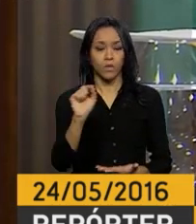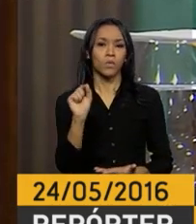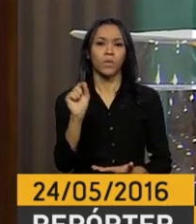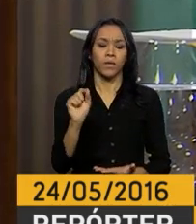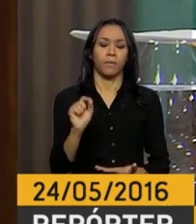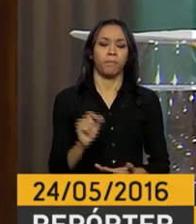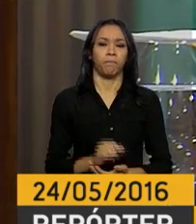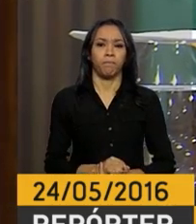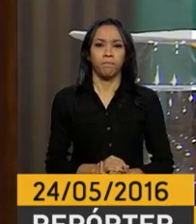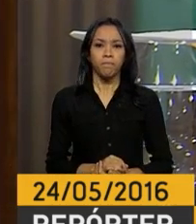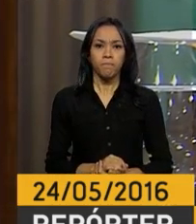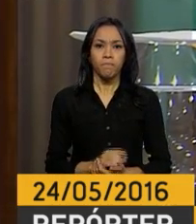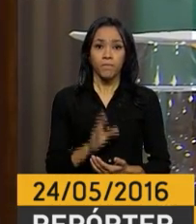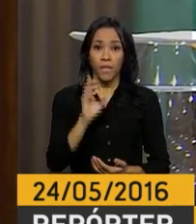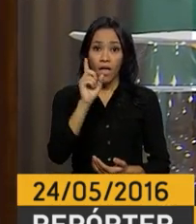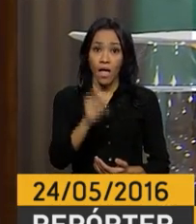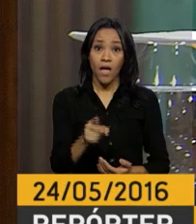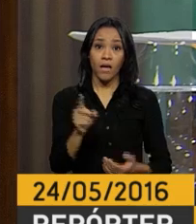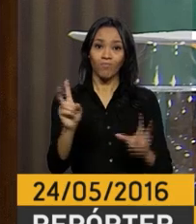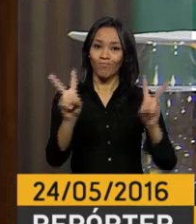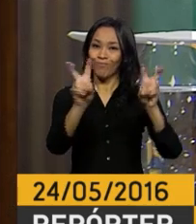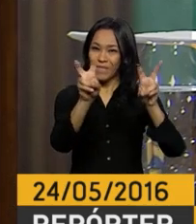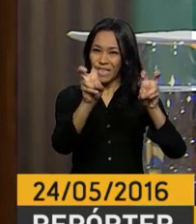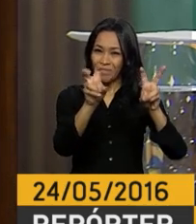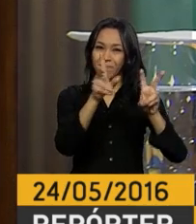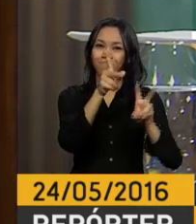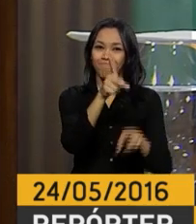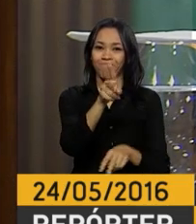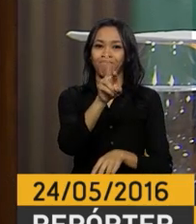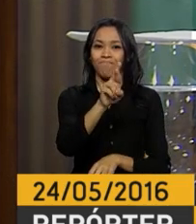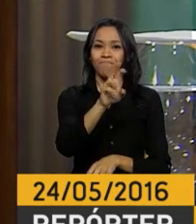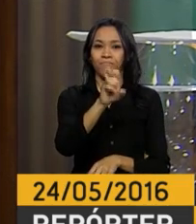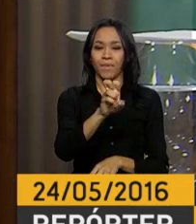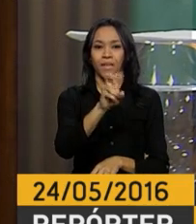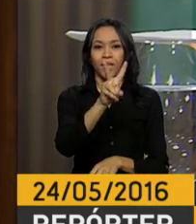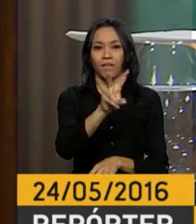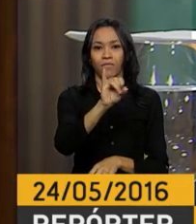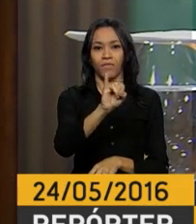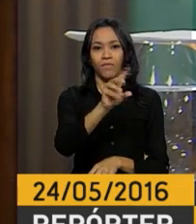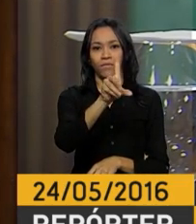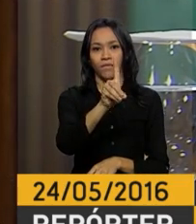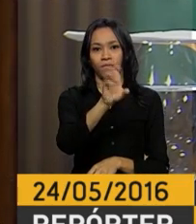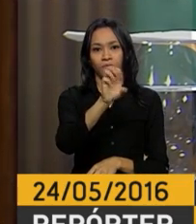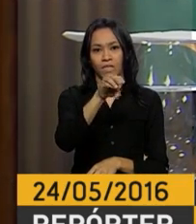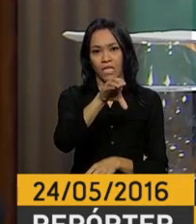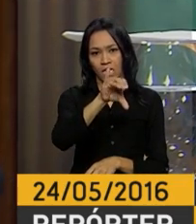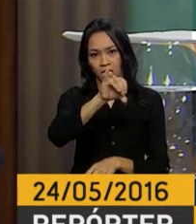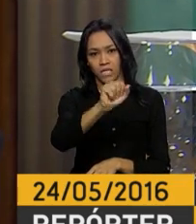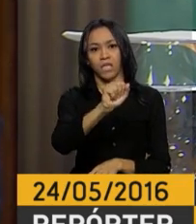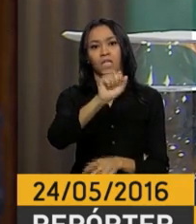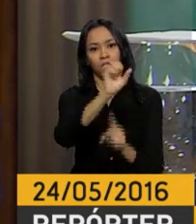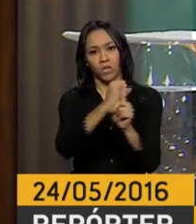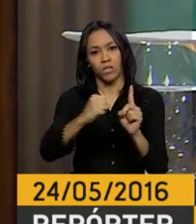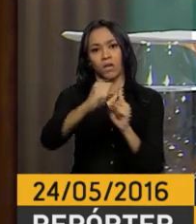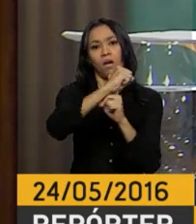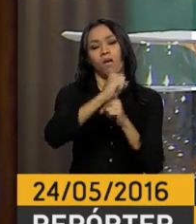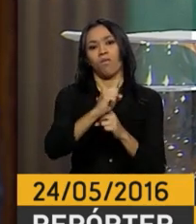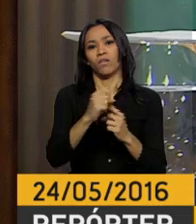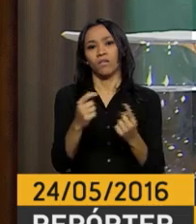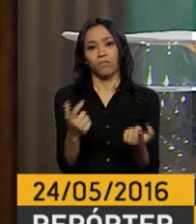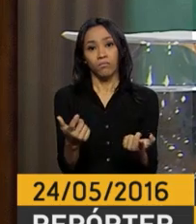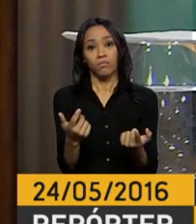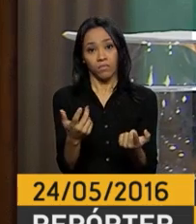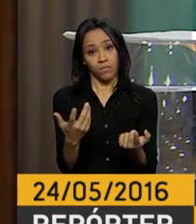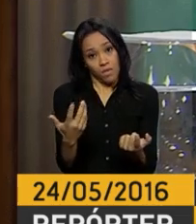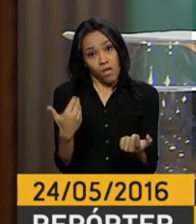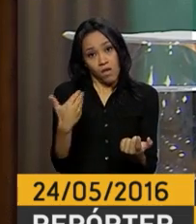quero tocar é a questão da previdência social. Eu não irei realizá-la sem, eu quero